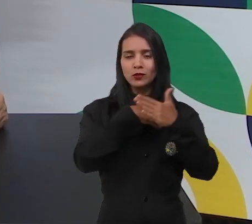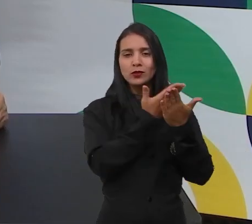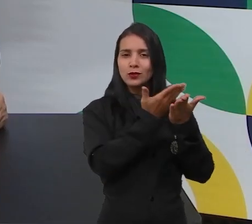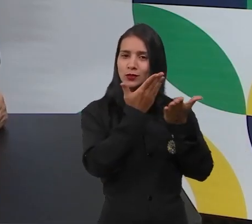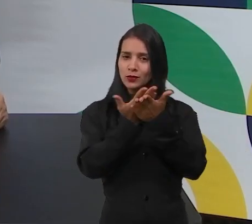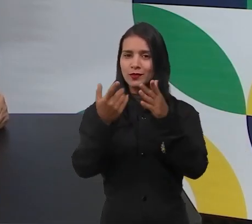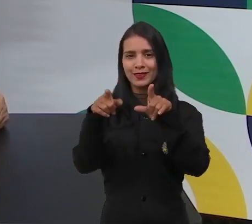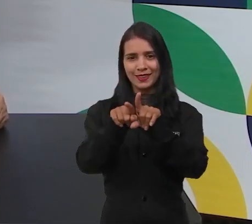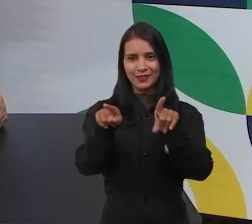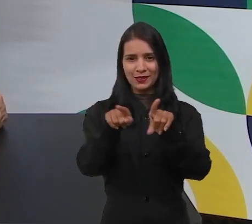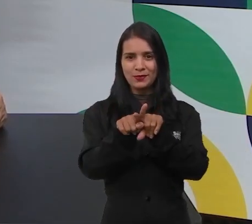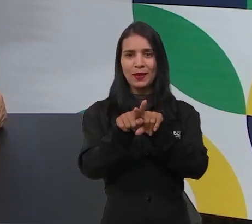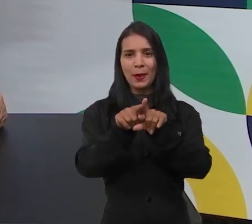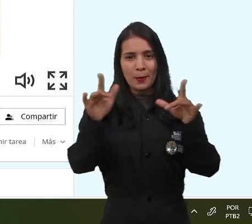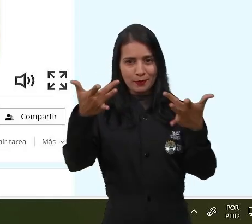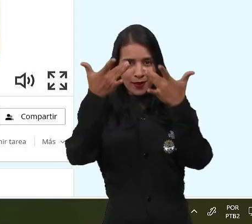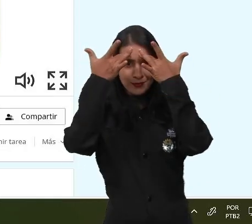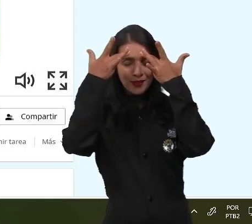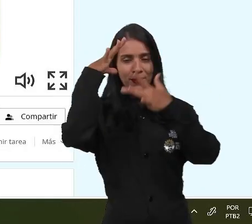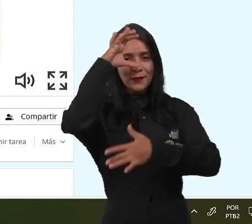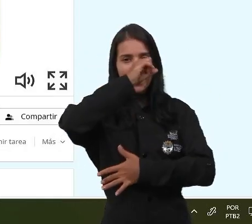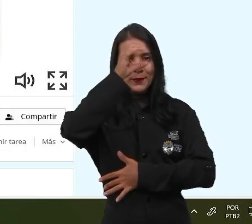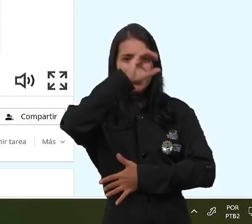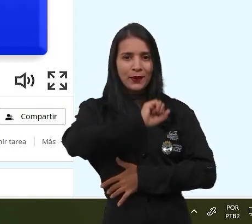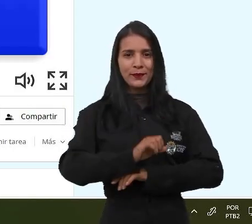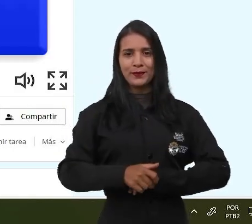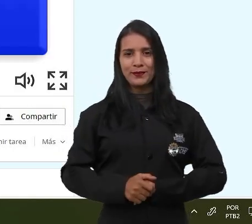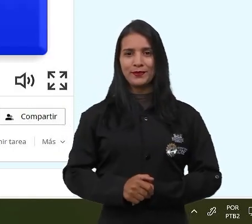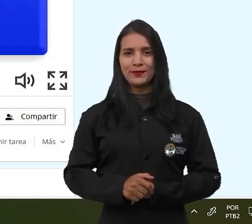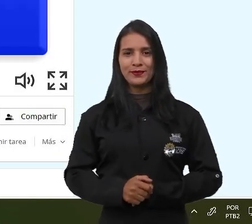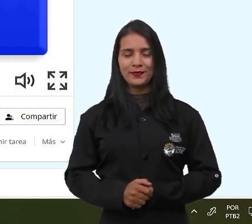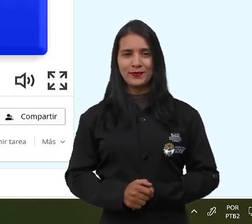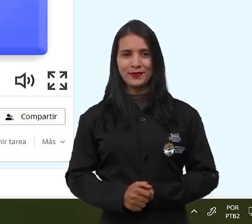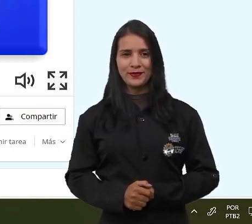consolidar o aprendizado. Continuando.